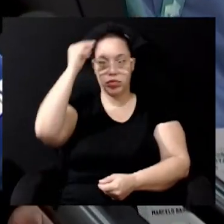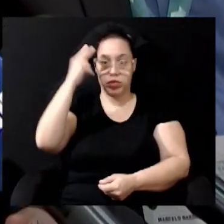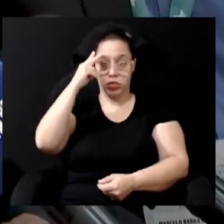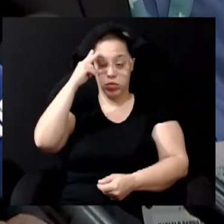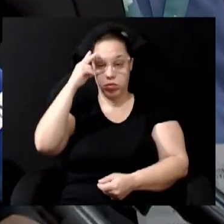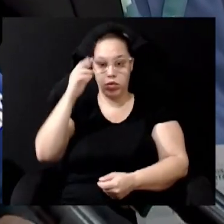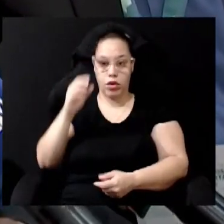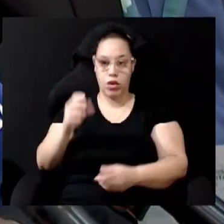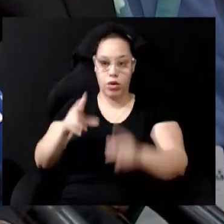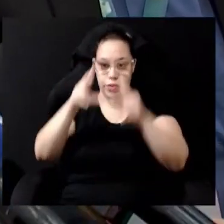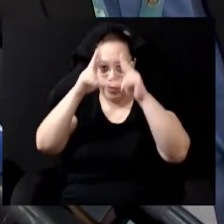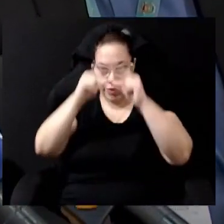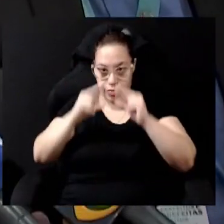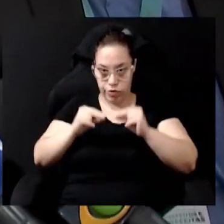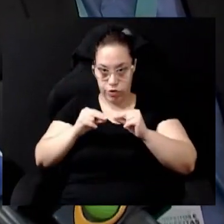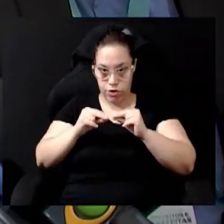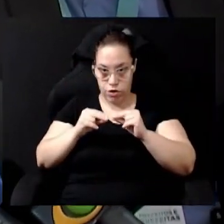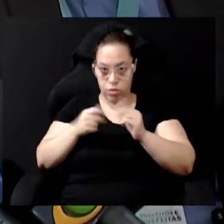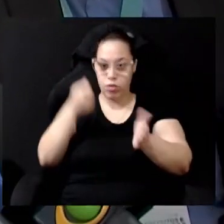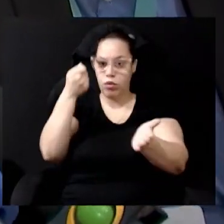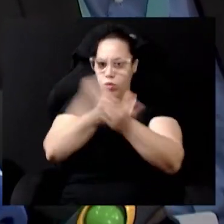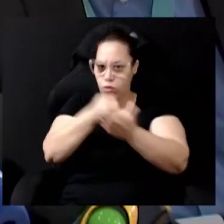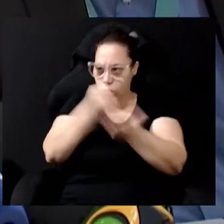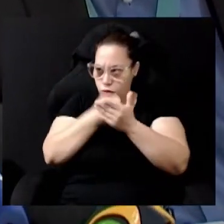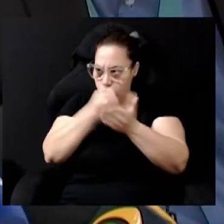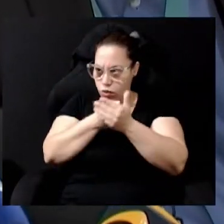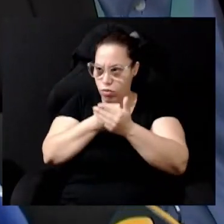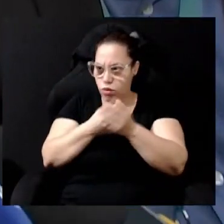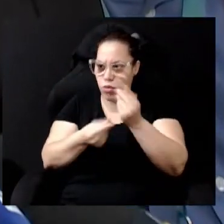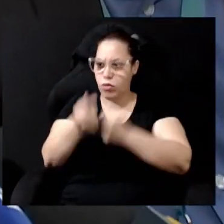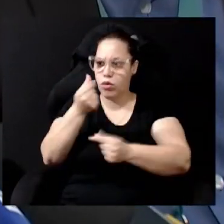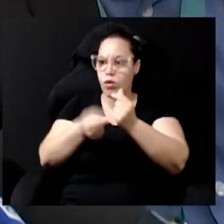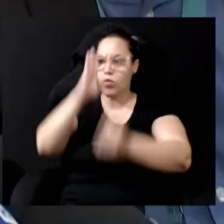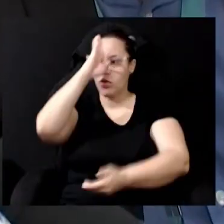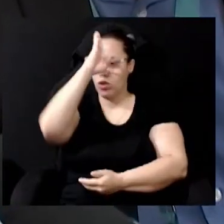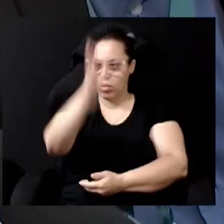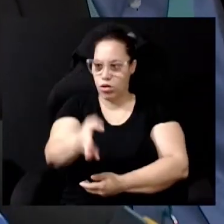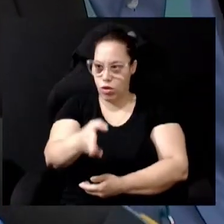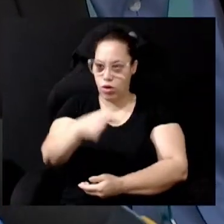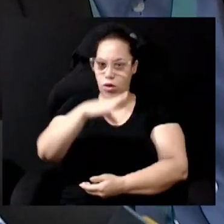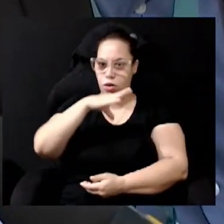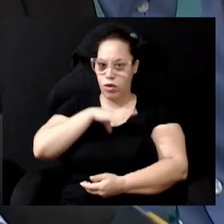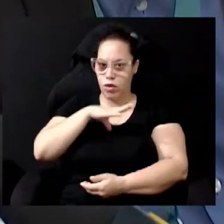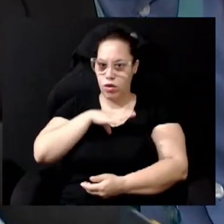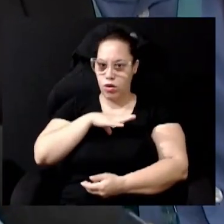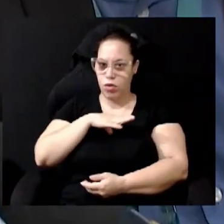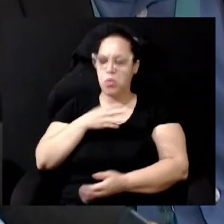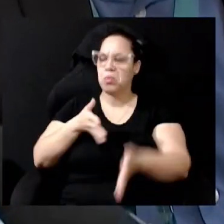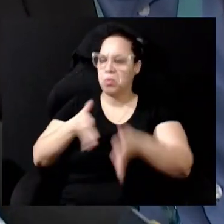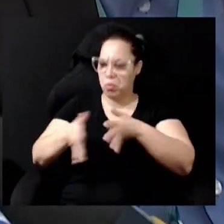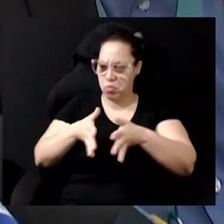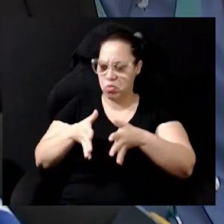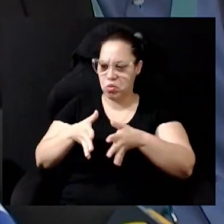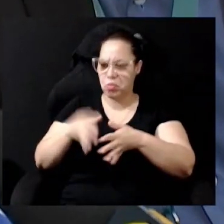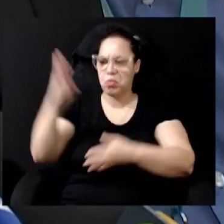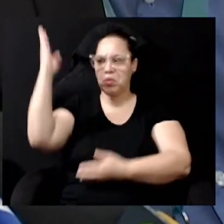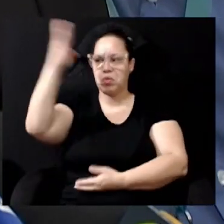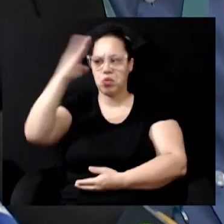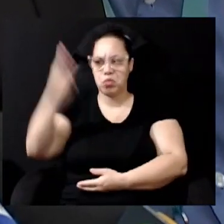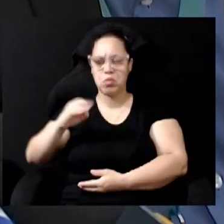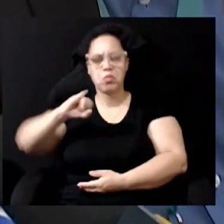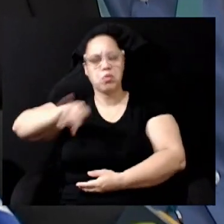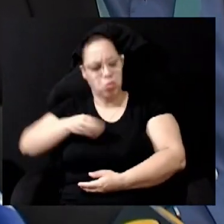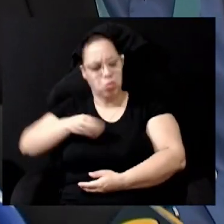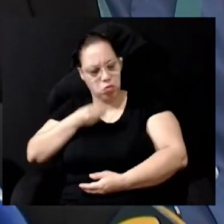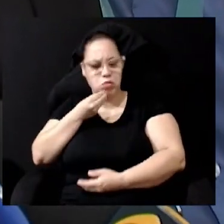uma pressão legítima para a obtenção de recursos diretamente ao município. Acho que é um grande momento no país. Se for bem aproveitado, nós poderemos